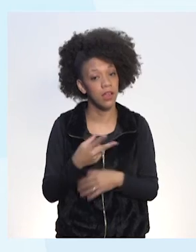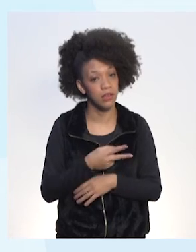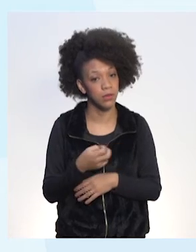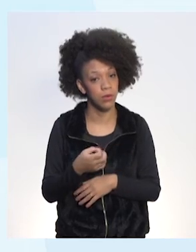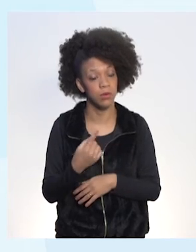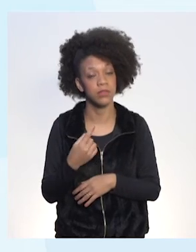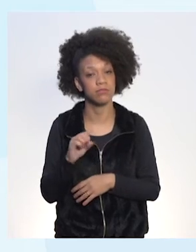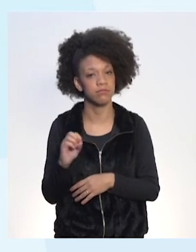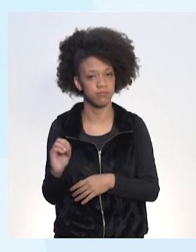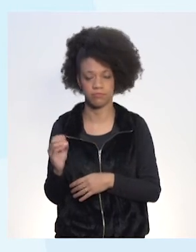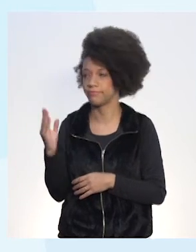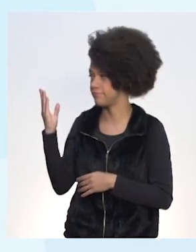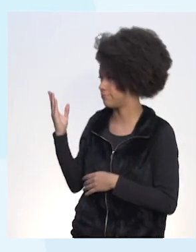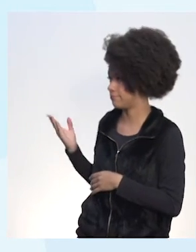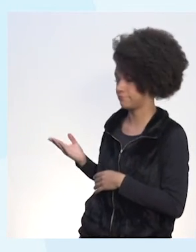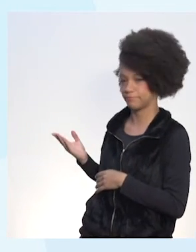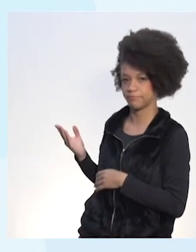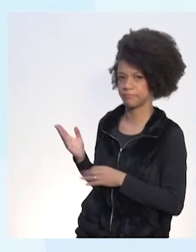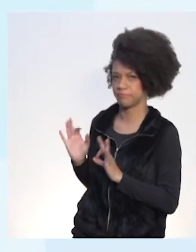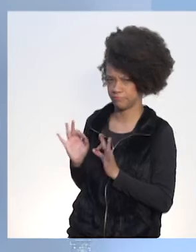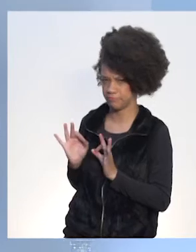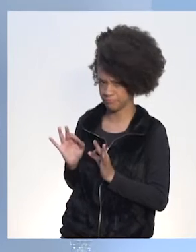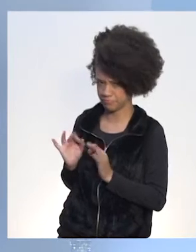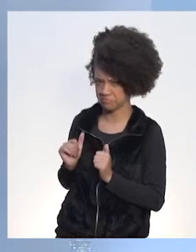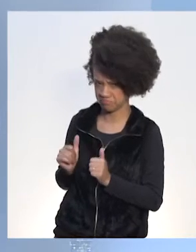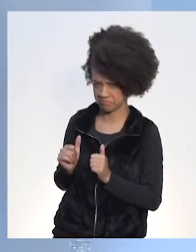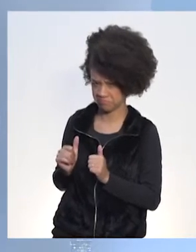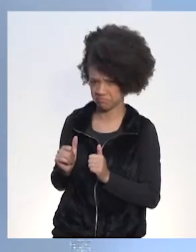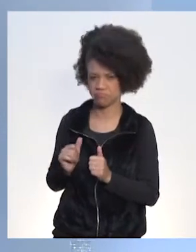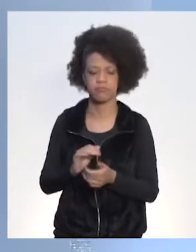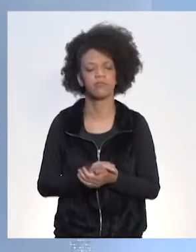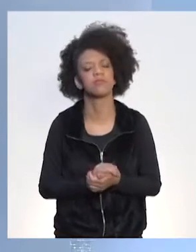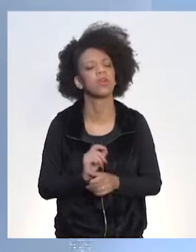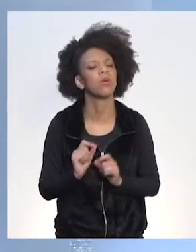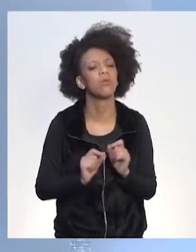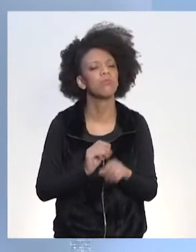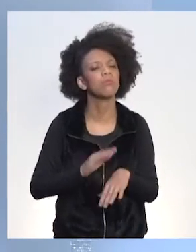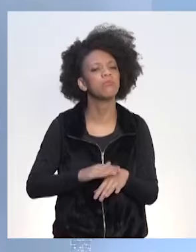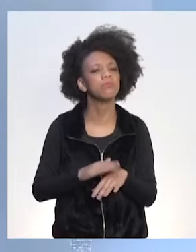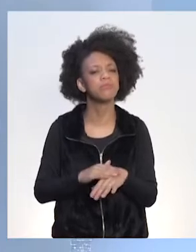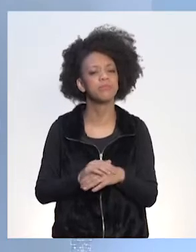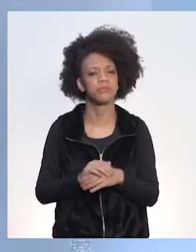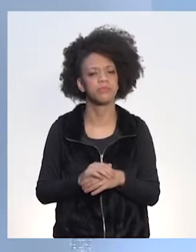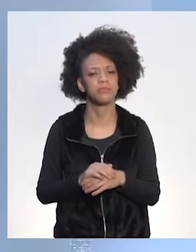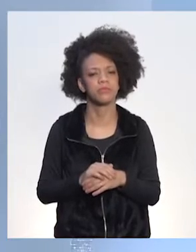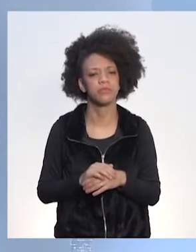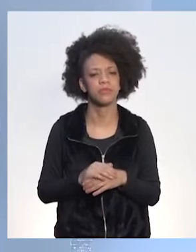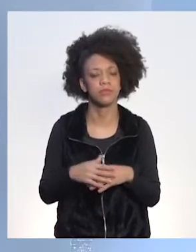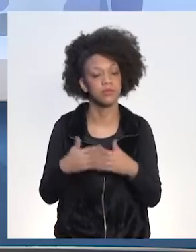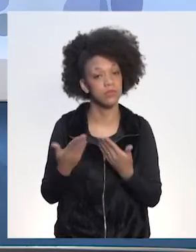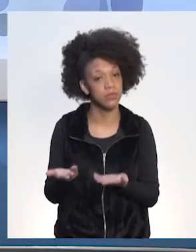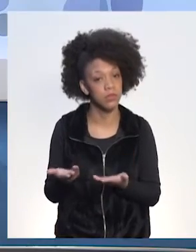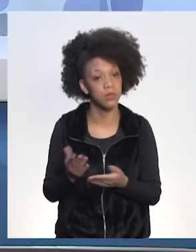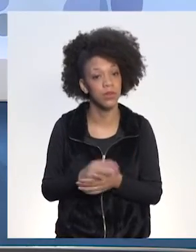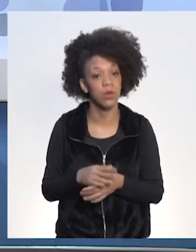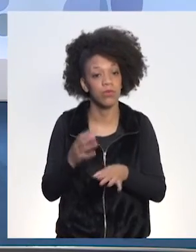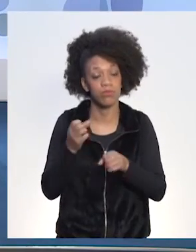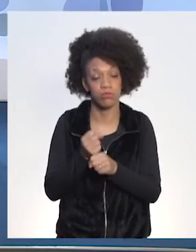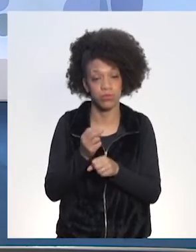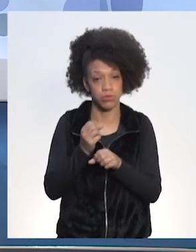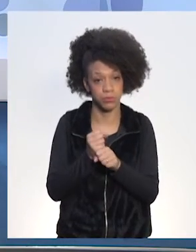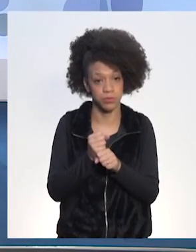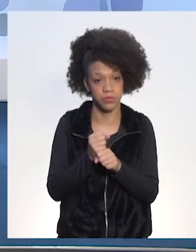a 180. Ok. Até aqui sem mistério. Nenhum. O que eu vou fazer? Eu vou